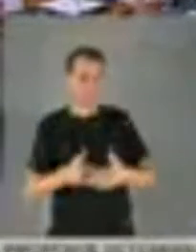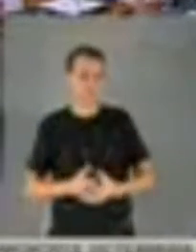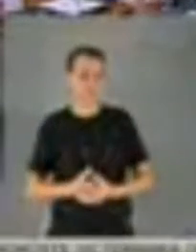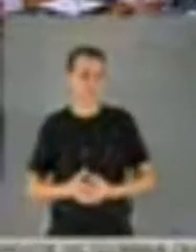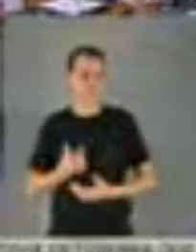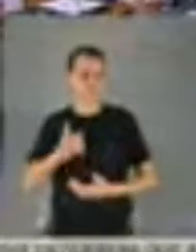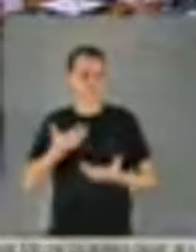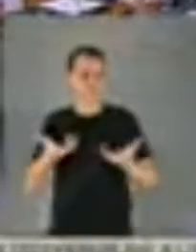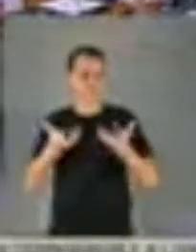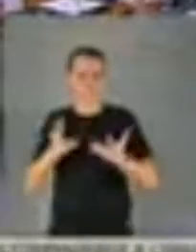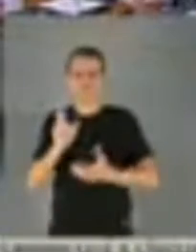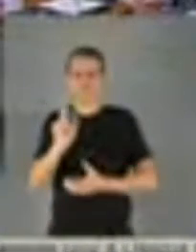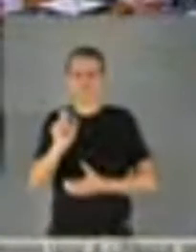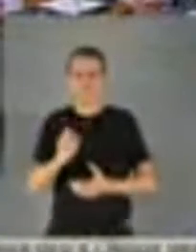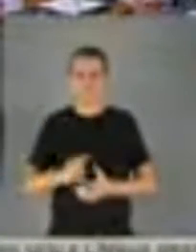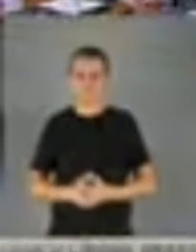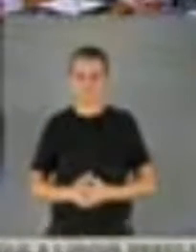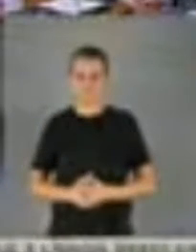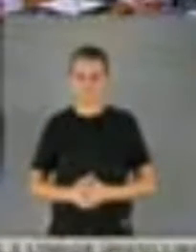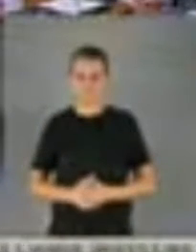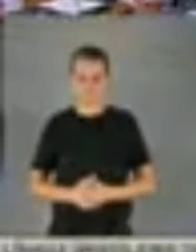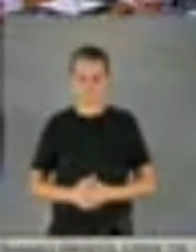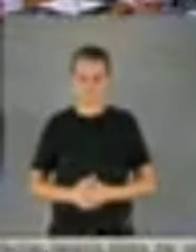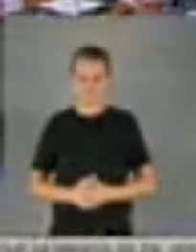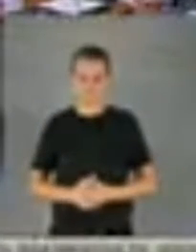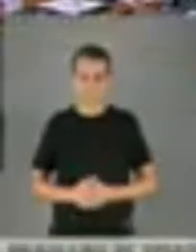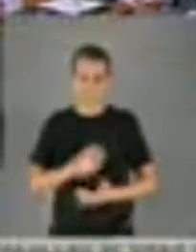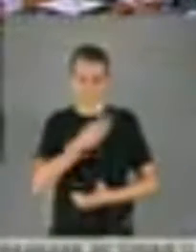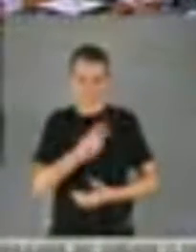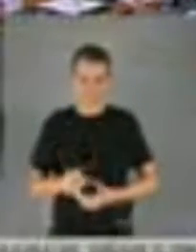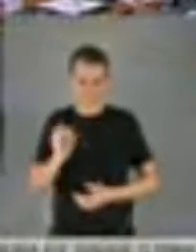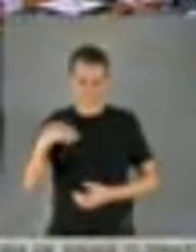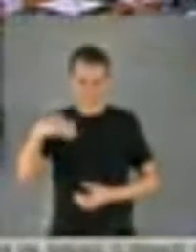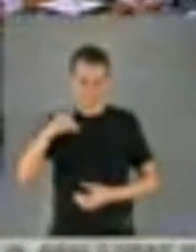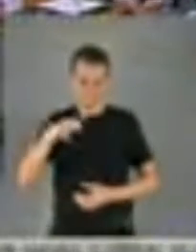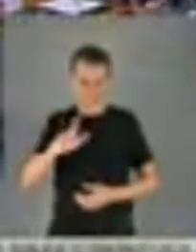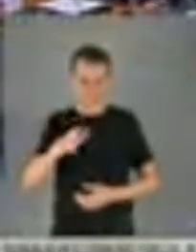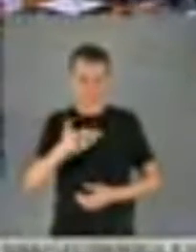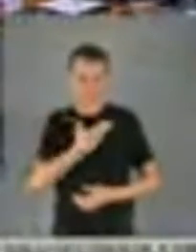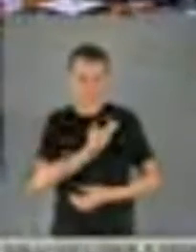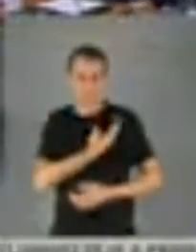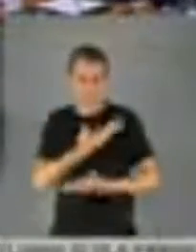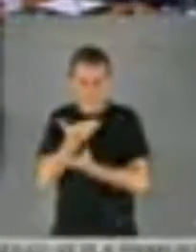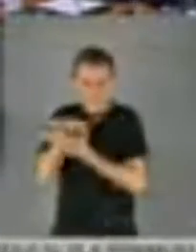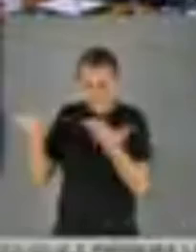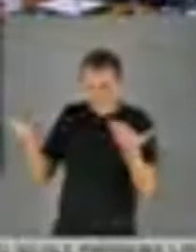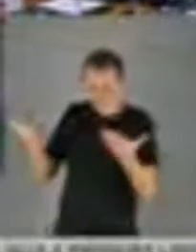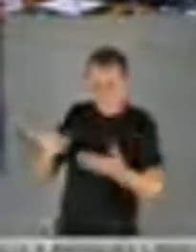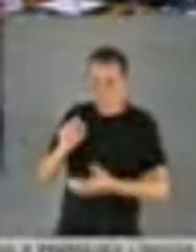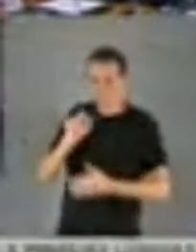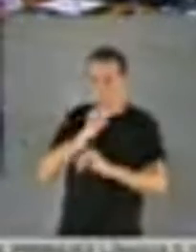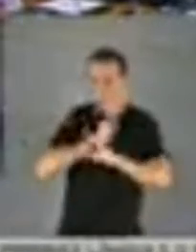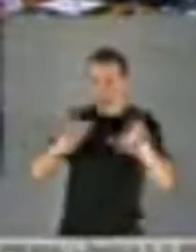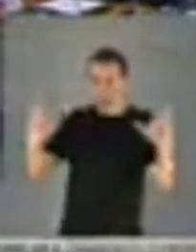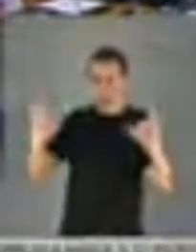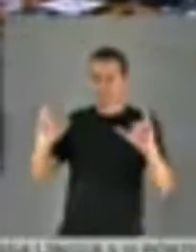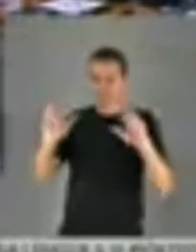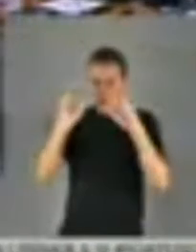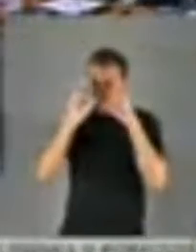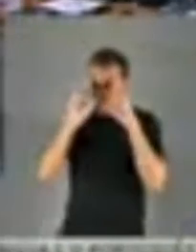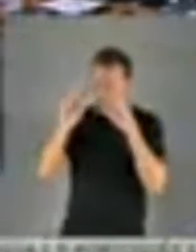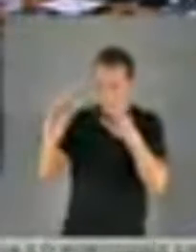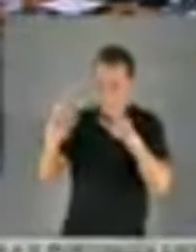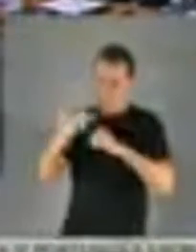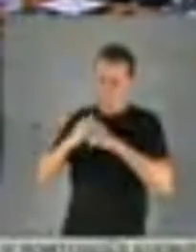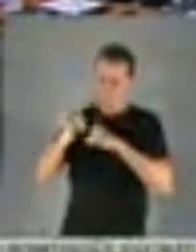Eu queria, presidente Omar Aziz, demais colegas, primeiramente dizer do respeito que eu tenho